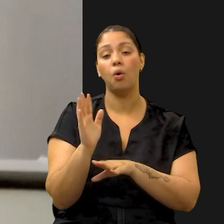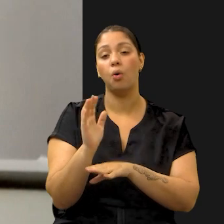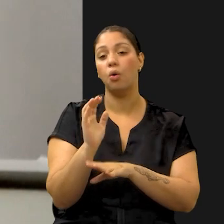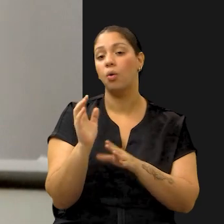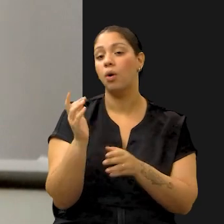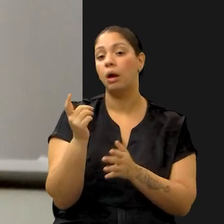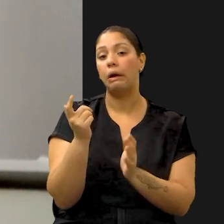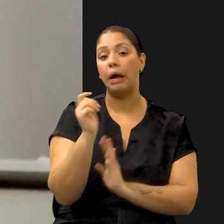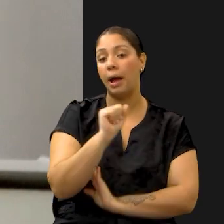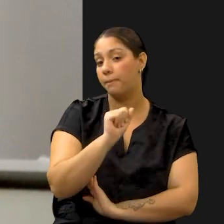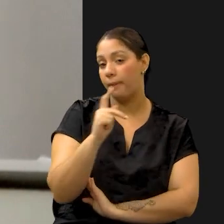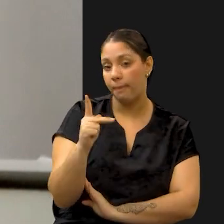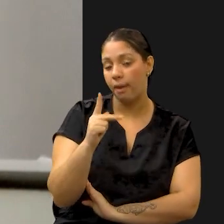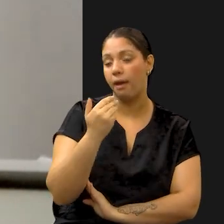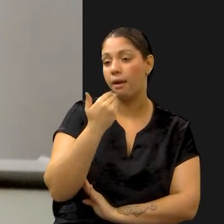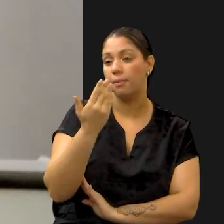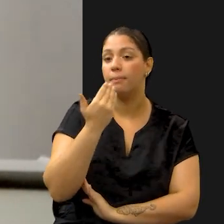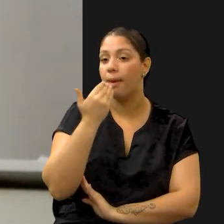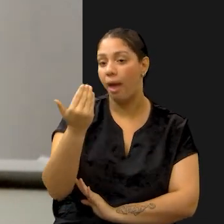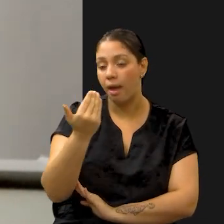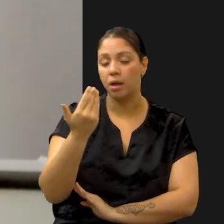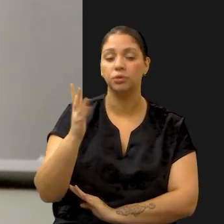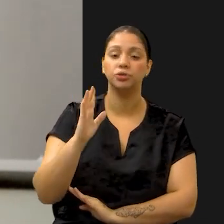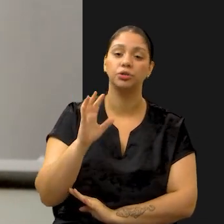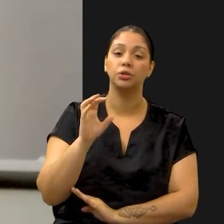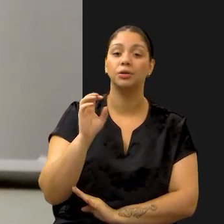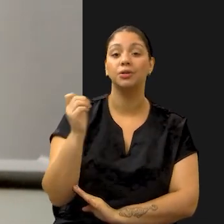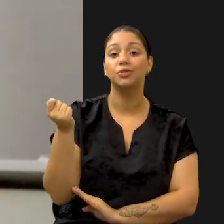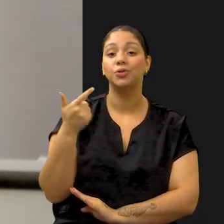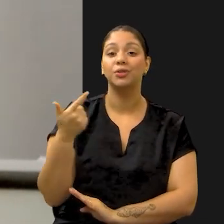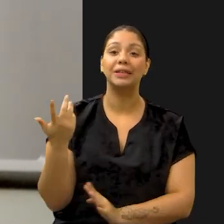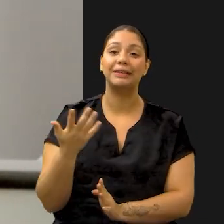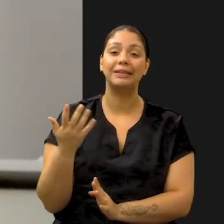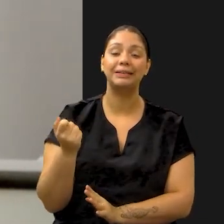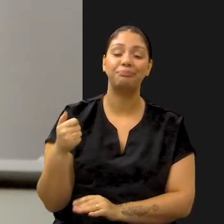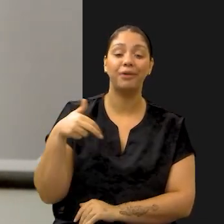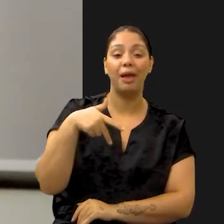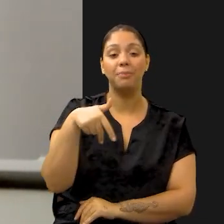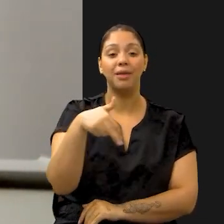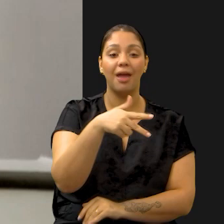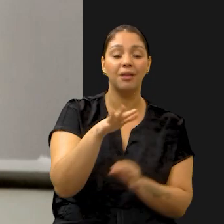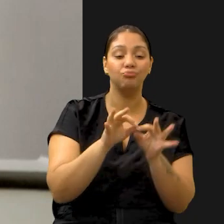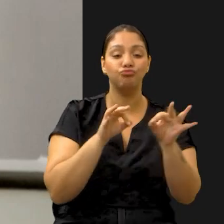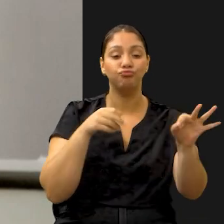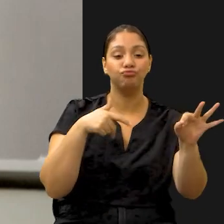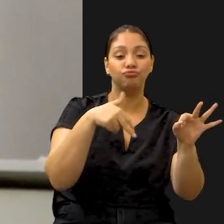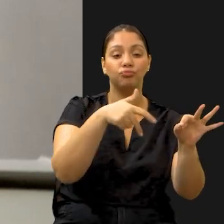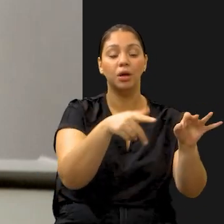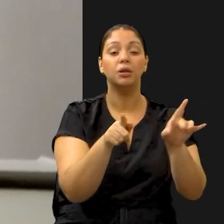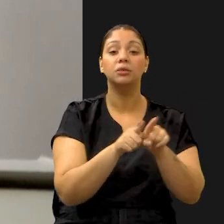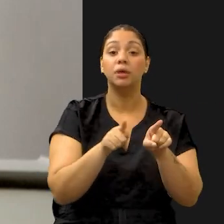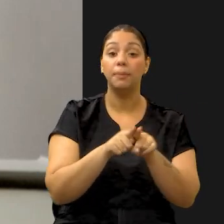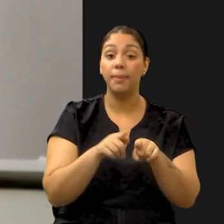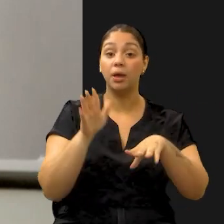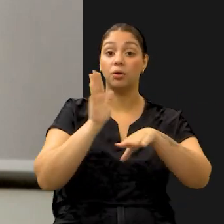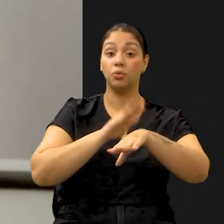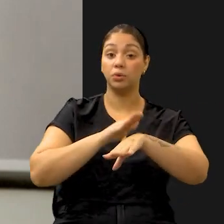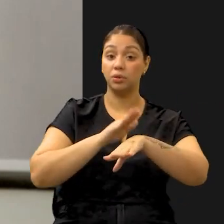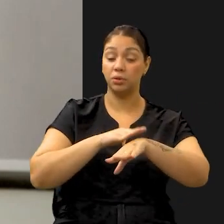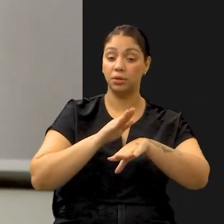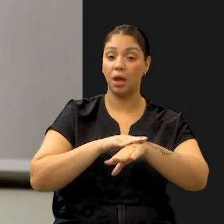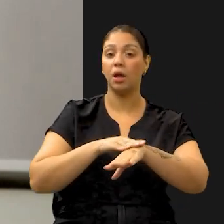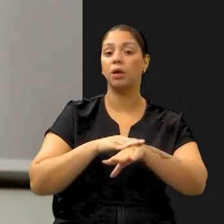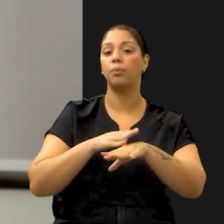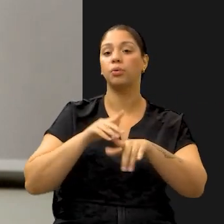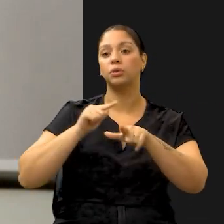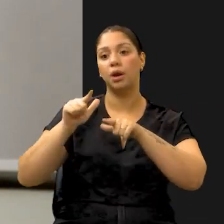aplicativo, do que realmente fazer uma caminhada entre um lugar e outro. a questão de longas jornadas de trabalho e mais